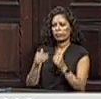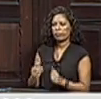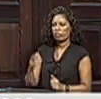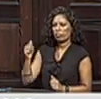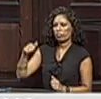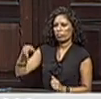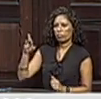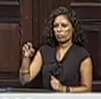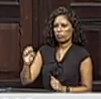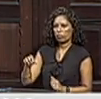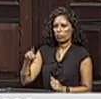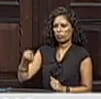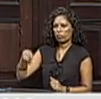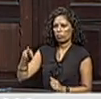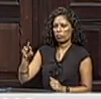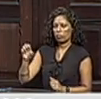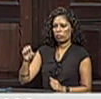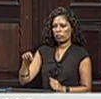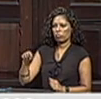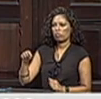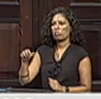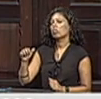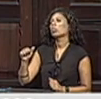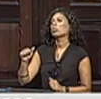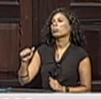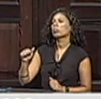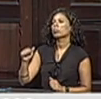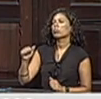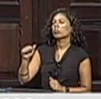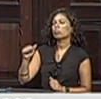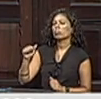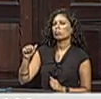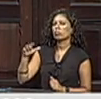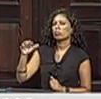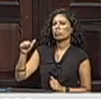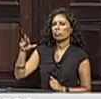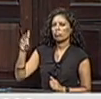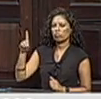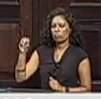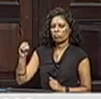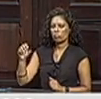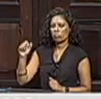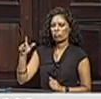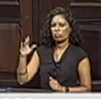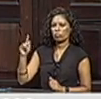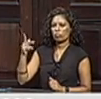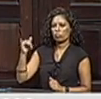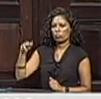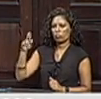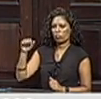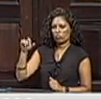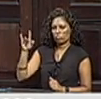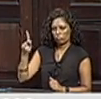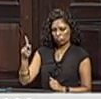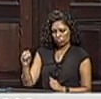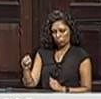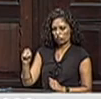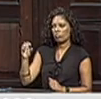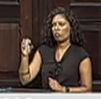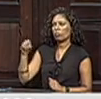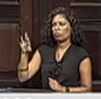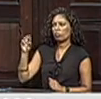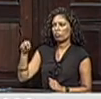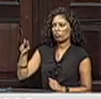André Correia, André Lazzaroni, Aramis Brito, Benedito Alves, Carlos Macedo, Chiquinho da Mangueira, Conte Bittencourt, Coronel